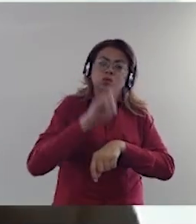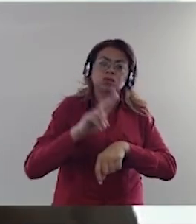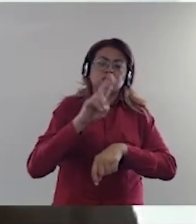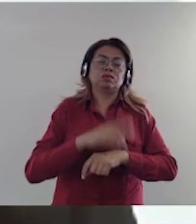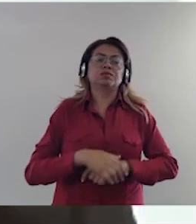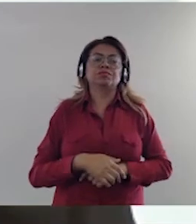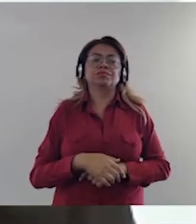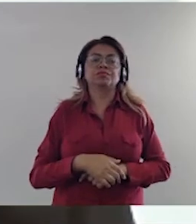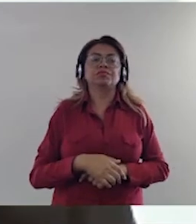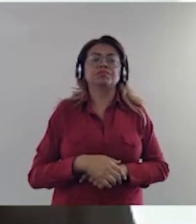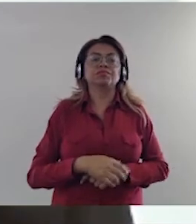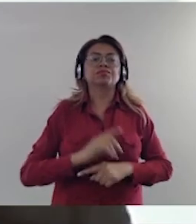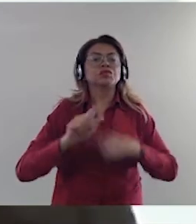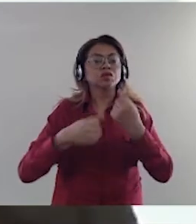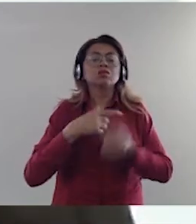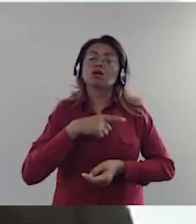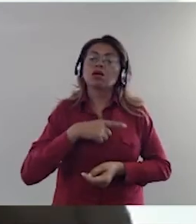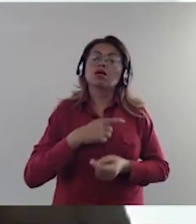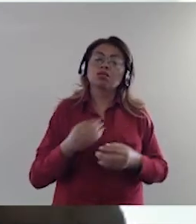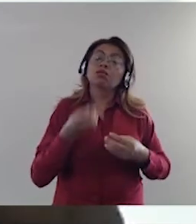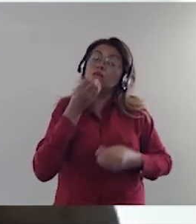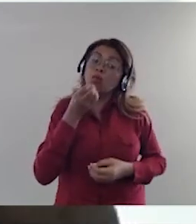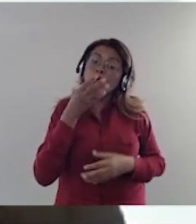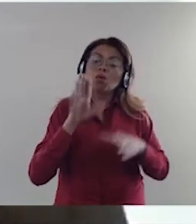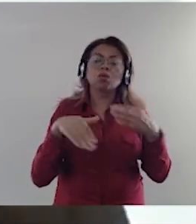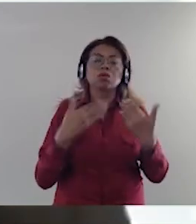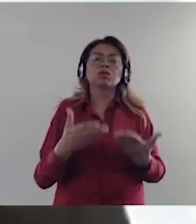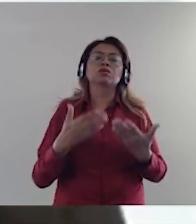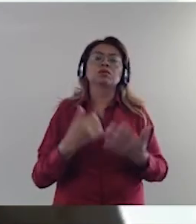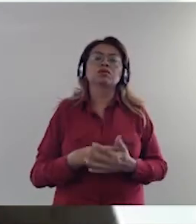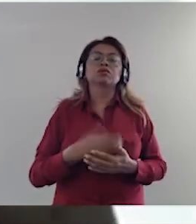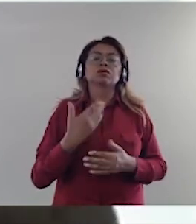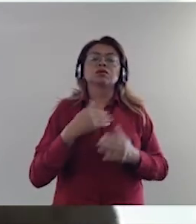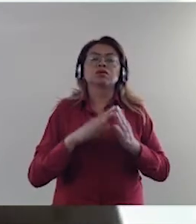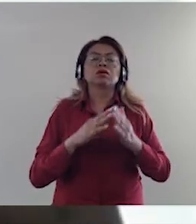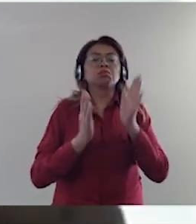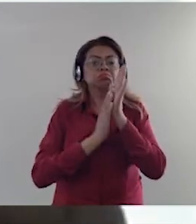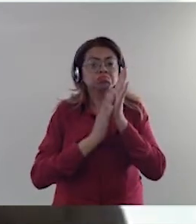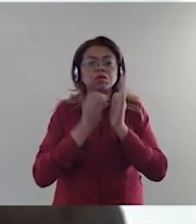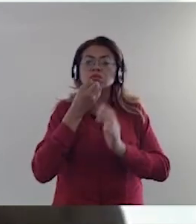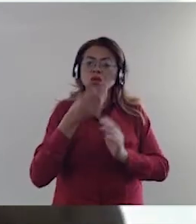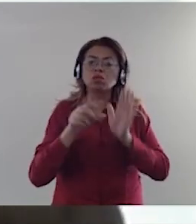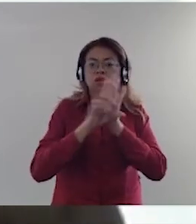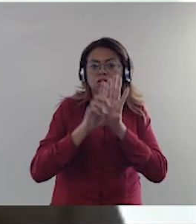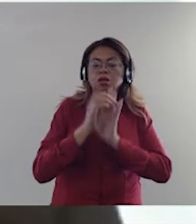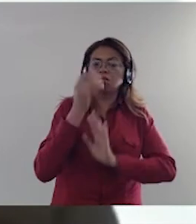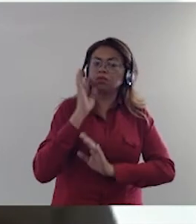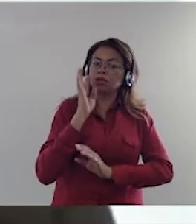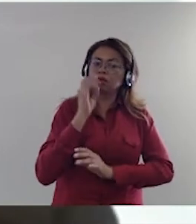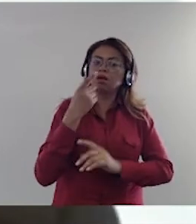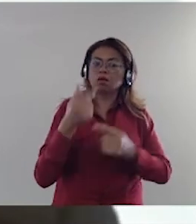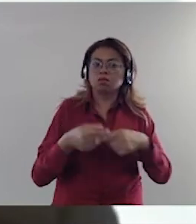Então, há essa vantagem, né, na multipropriedade, que é louvada por muitas pessoas.